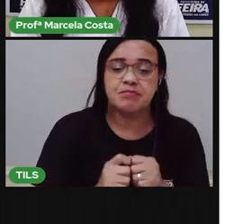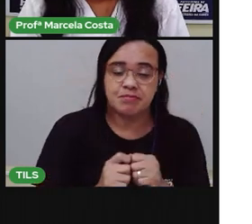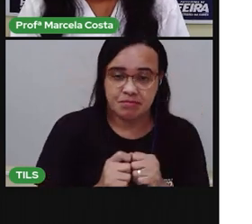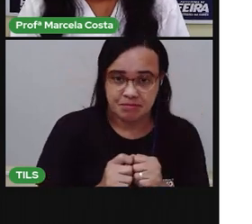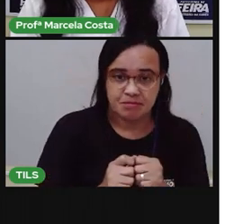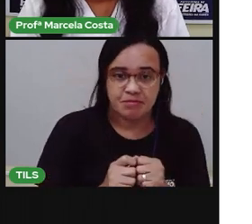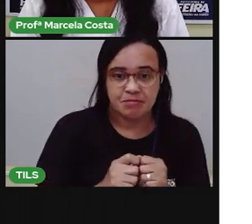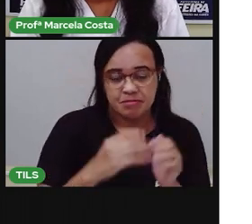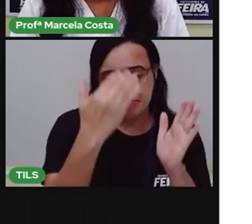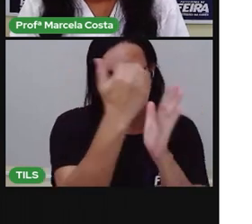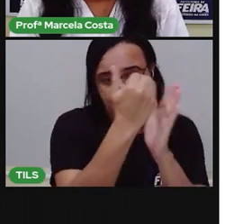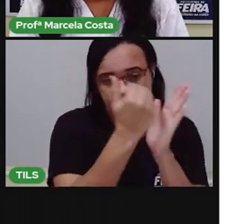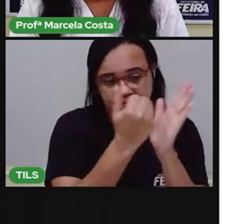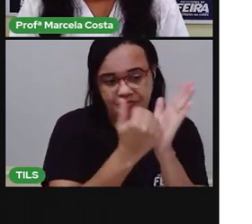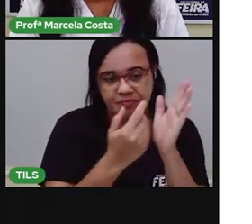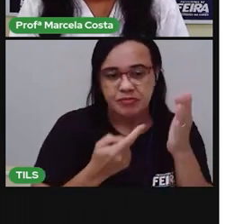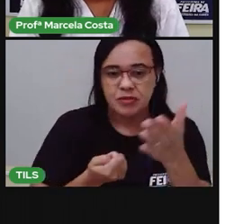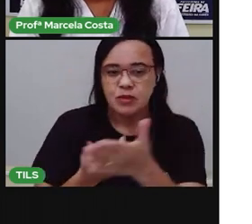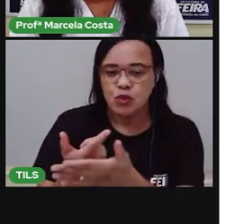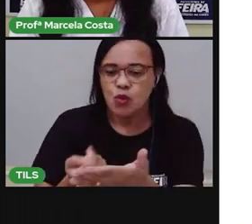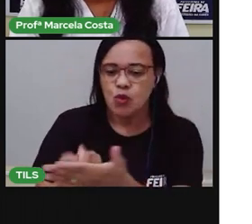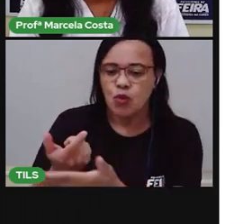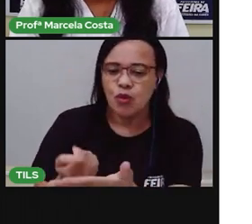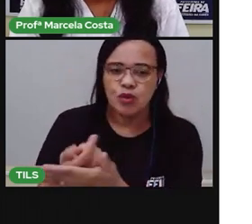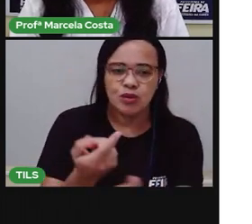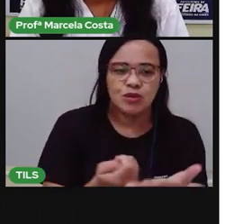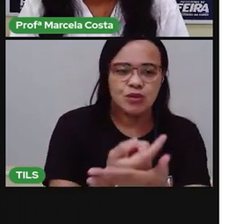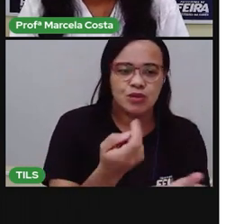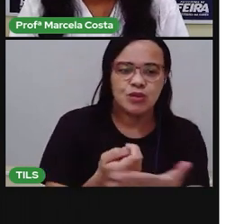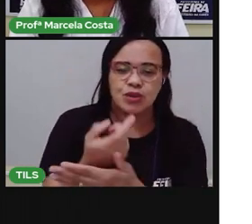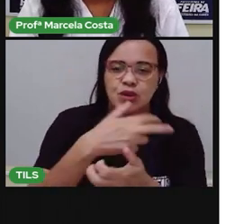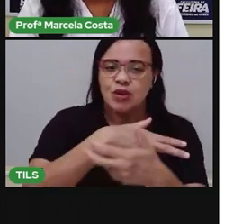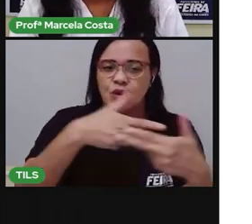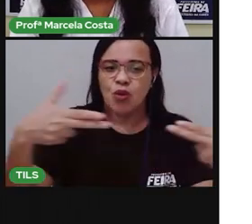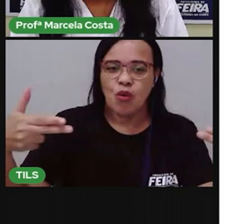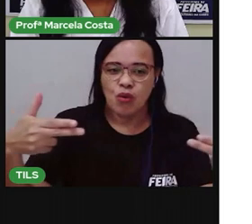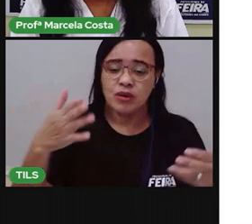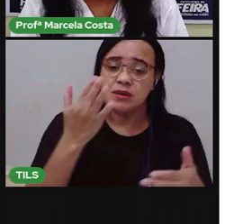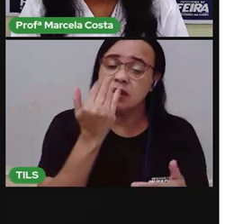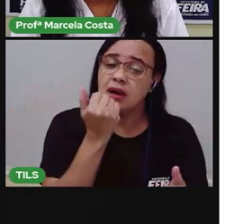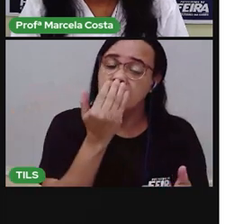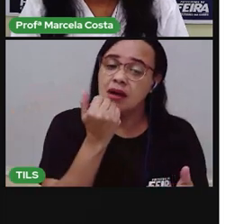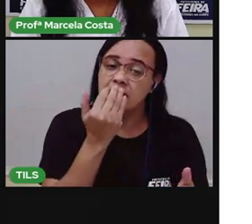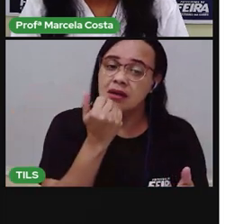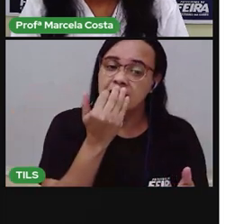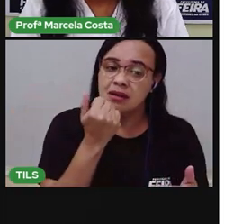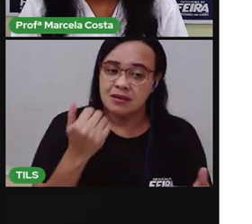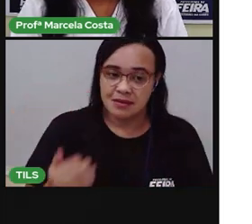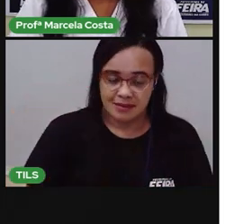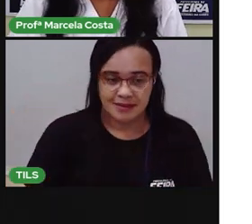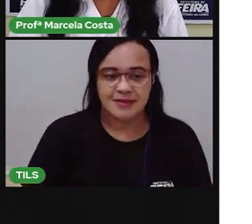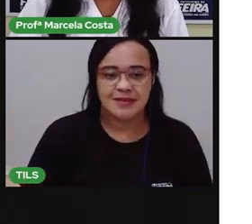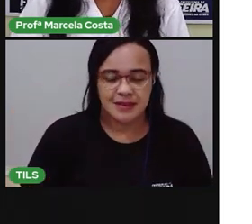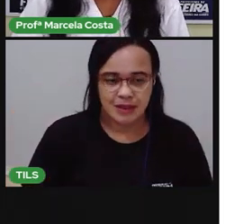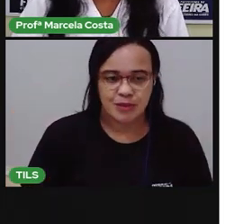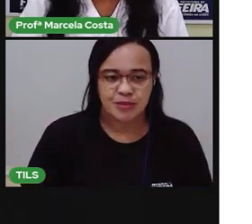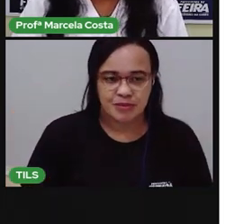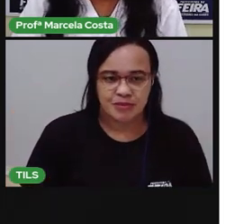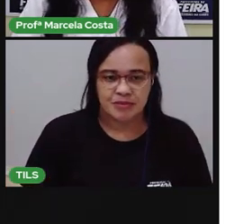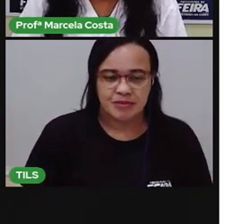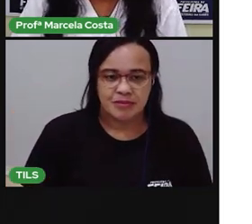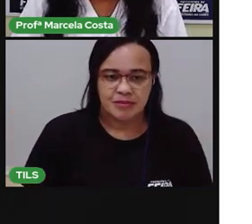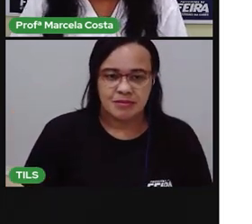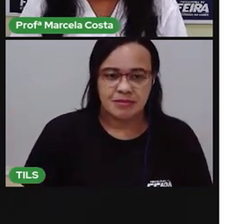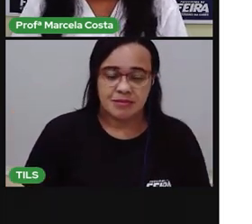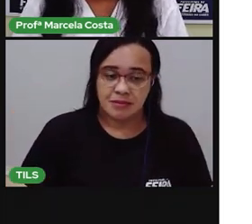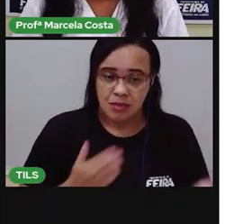Lista de compras de alimentos. E a gente já